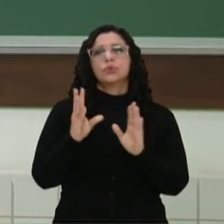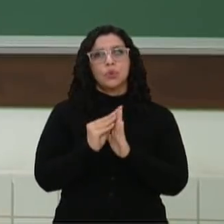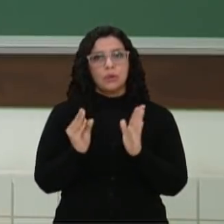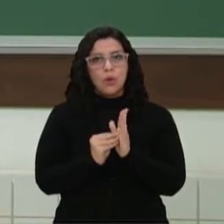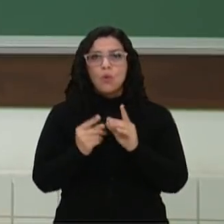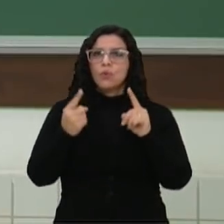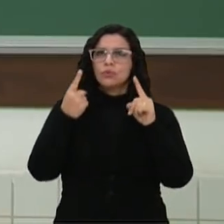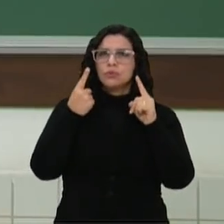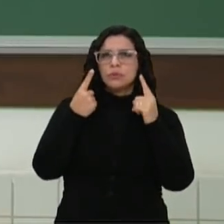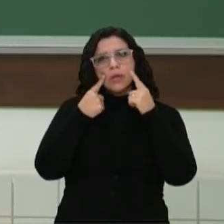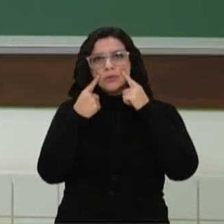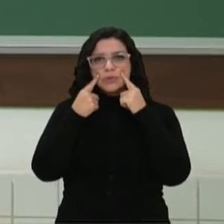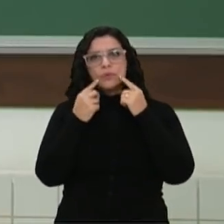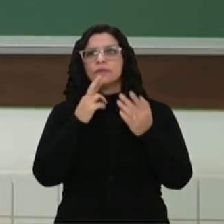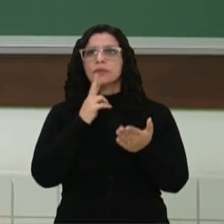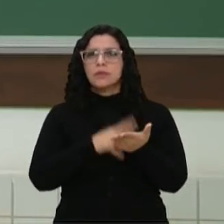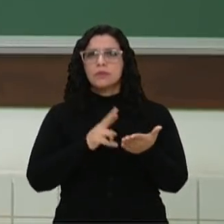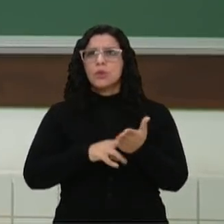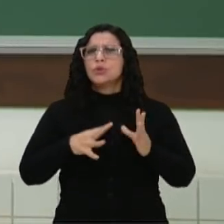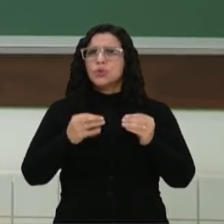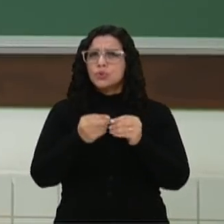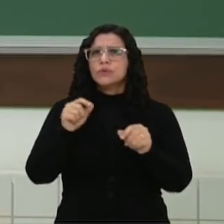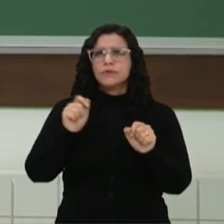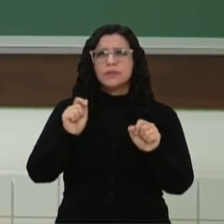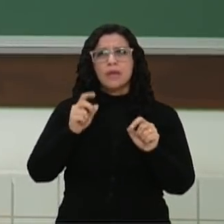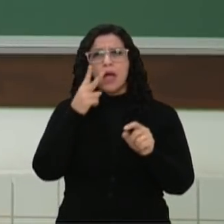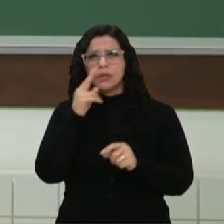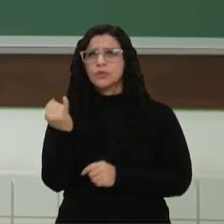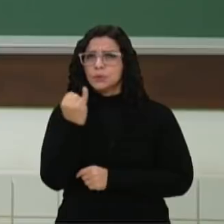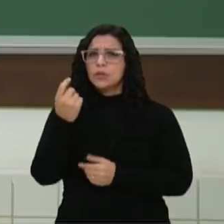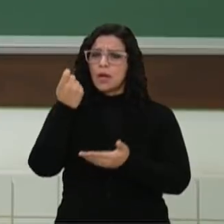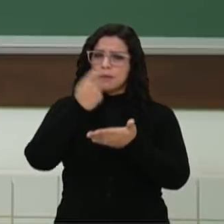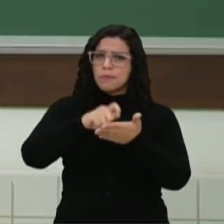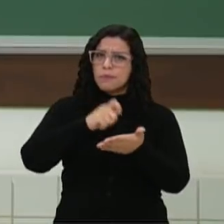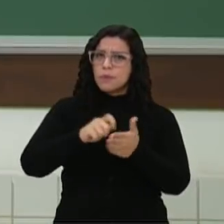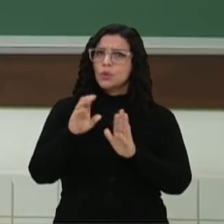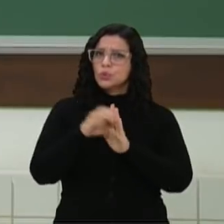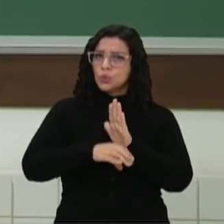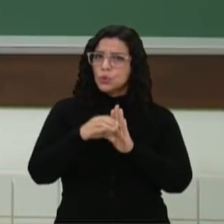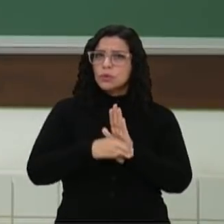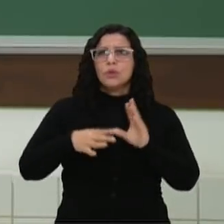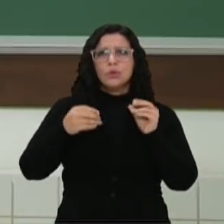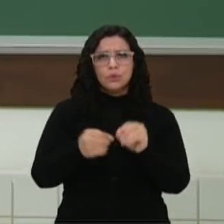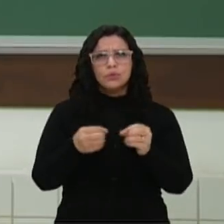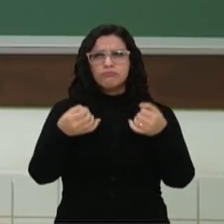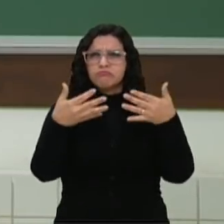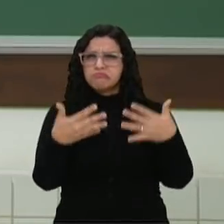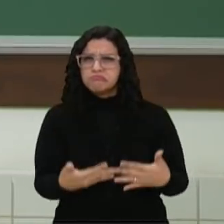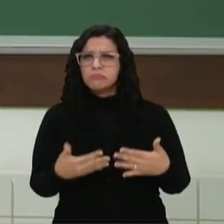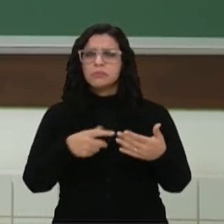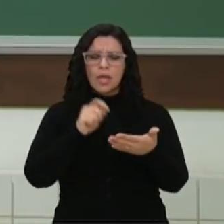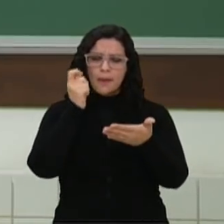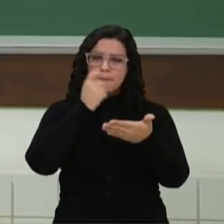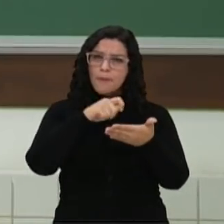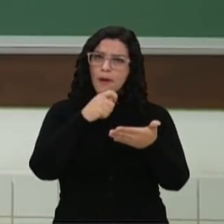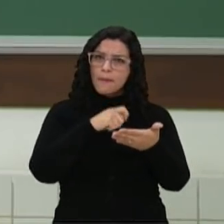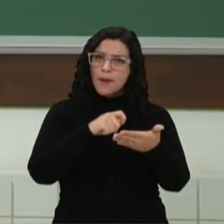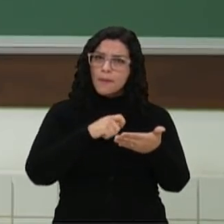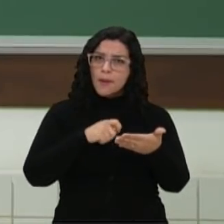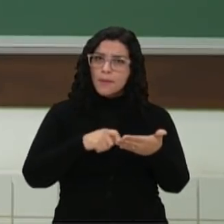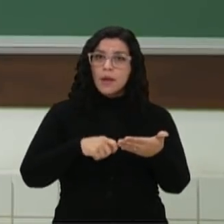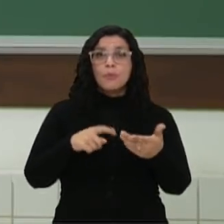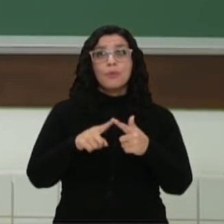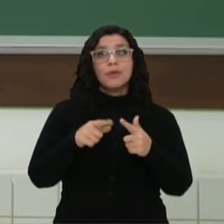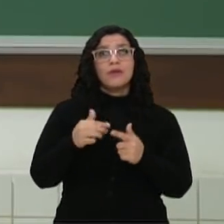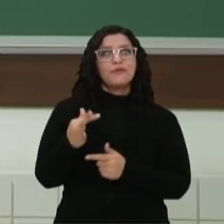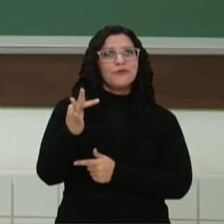as respostas, tudo que você achar importante, os conceitos, as definições. Assim, você terá